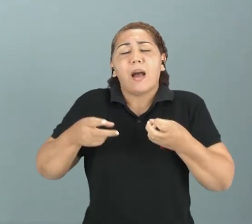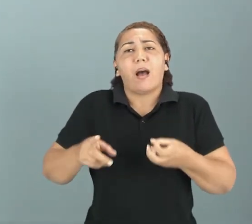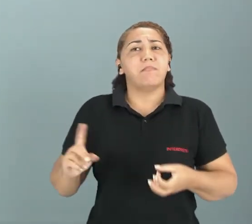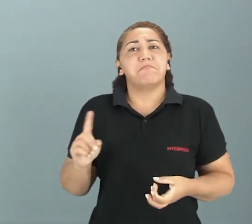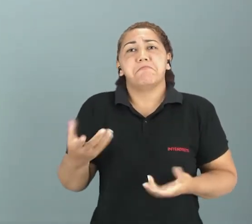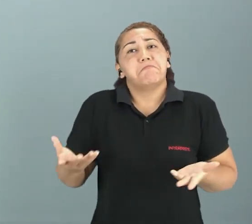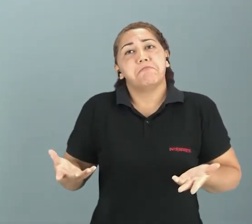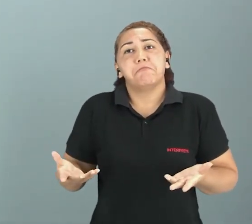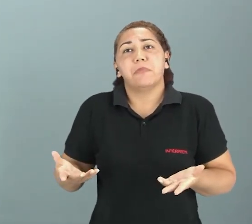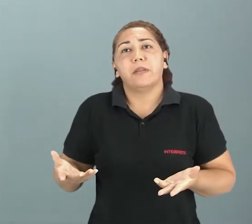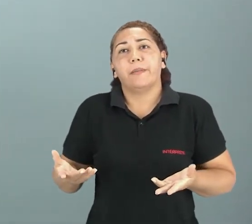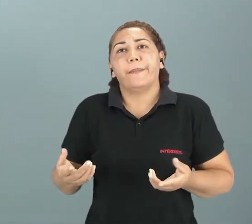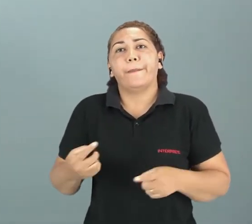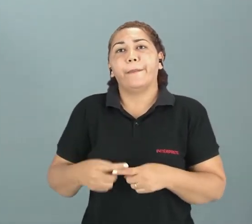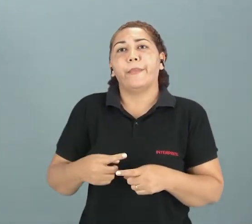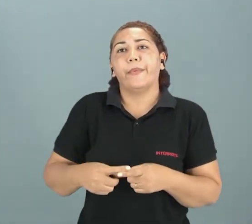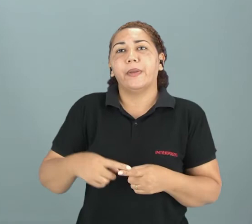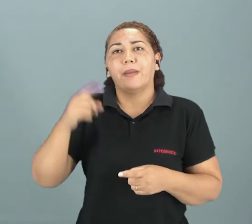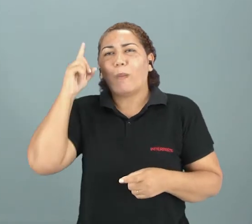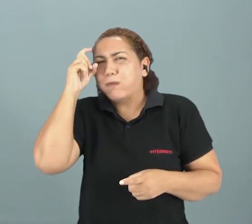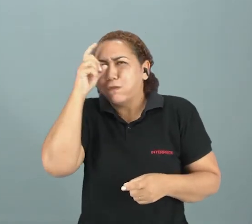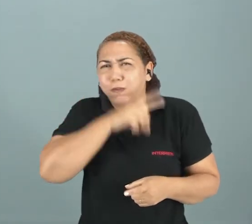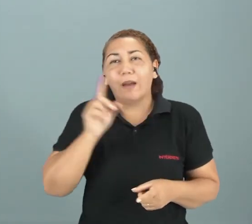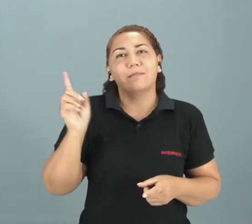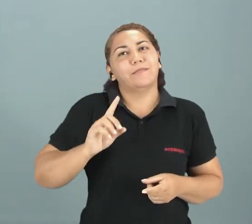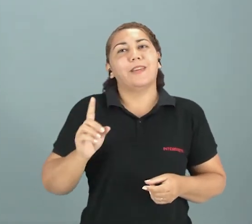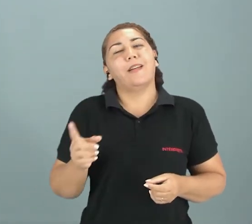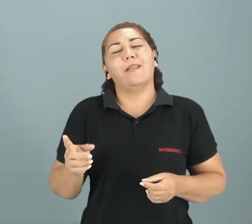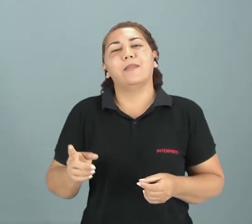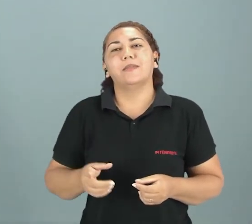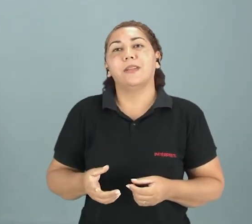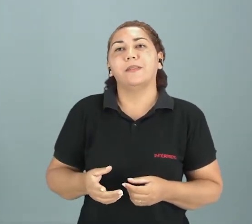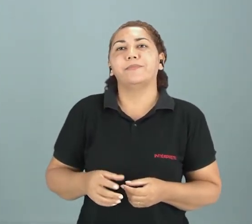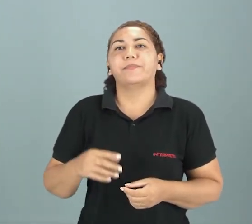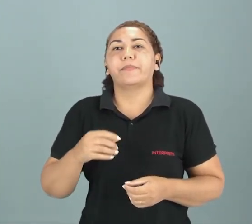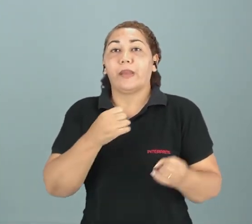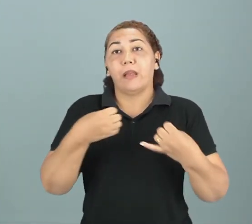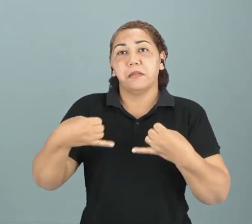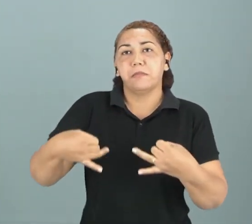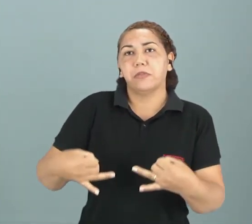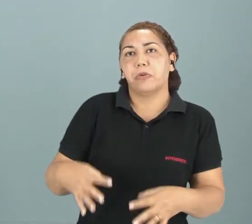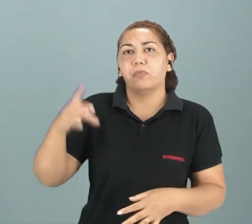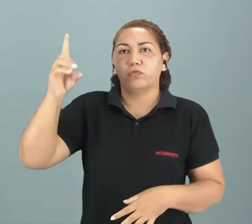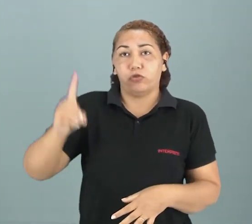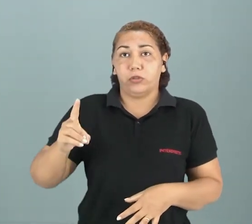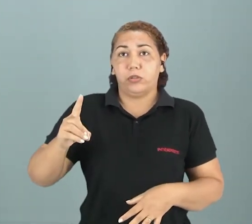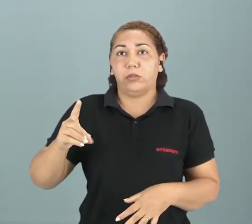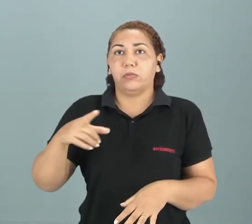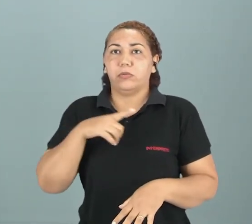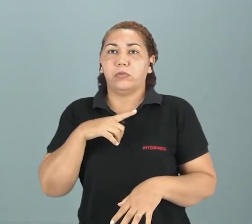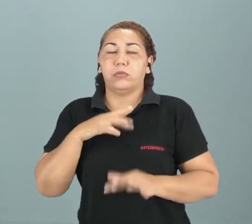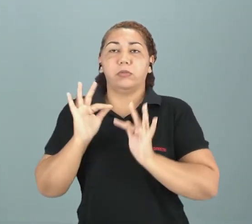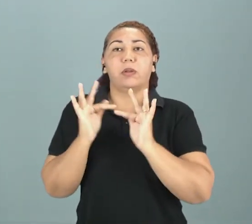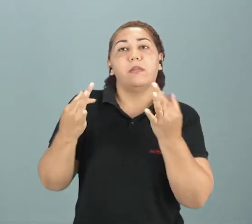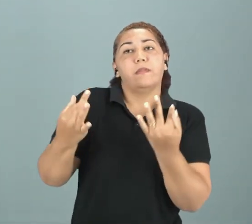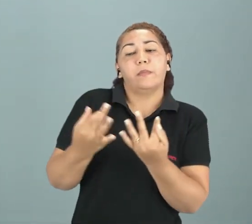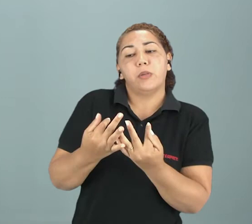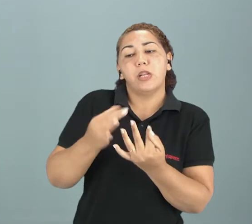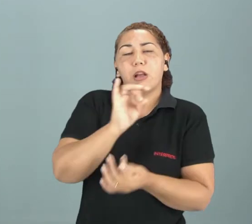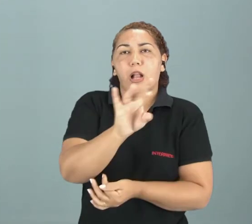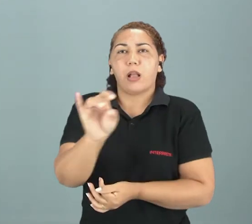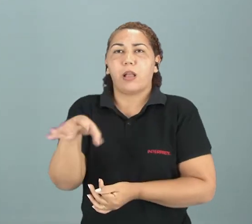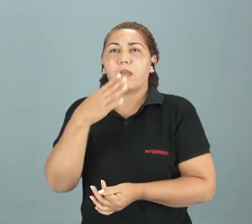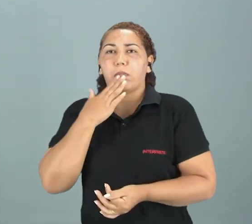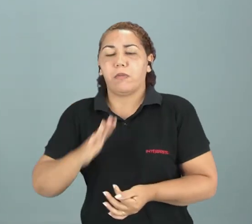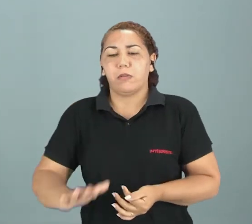tão difícil não, é bem facinho. Eu falei sobre o direito de ter uma família. Então o direito, o tema que eu pedi para ele fazer o desenho foi esse,